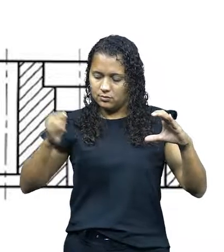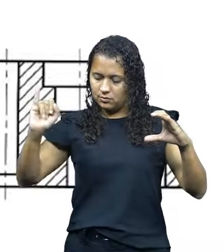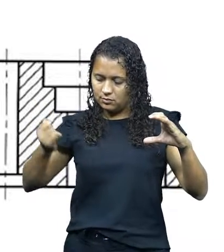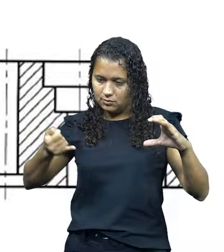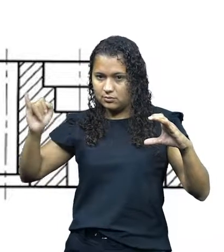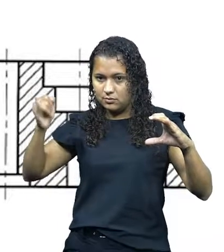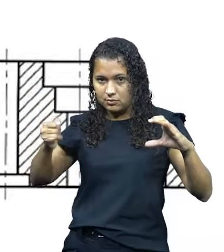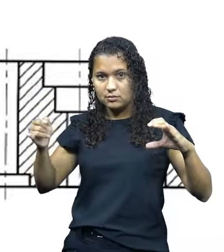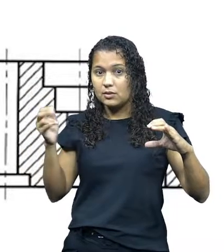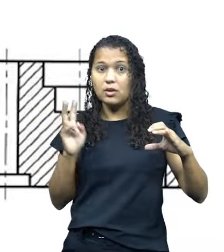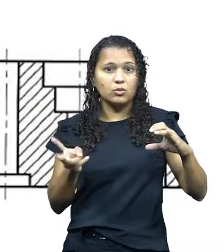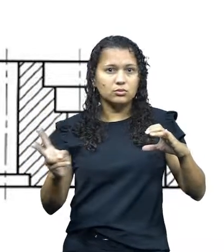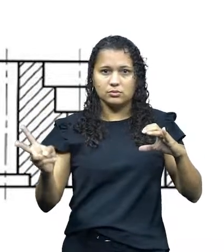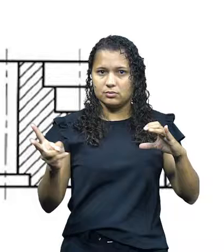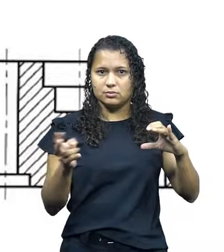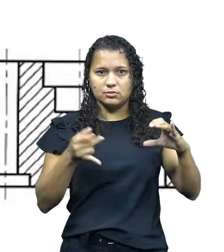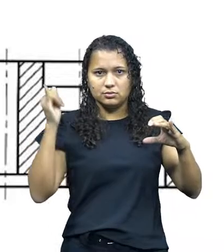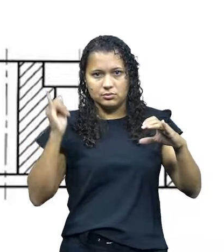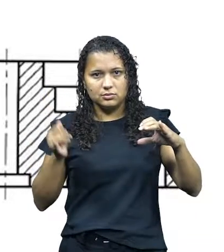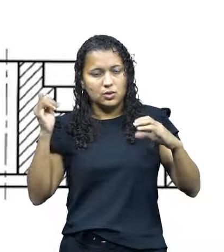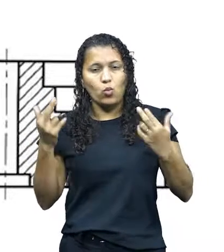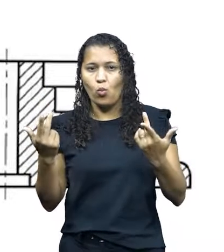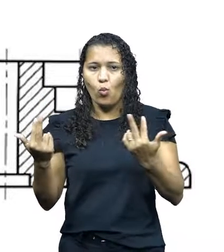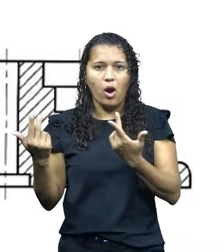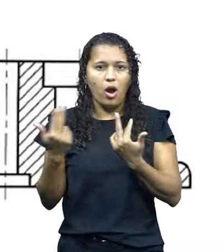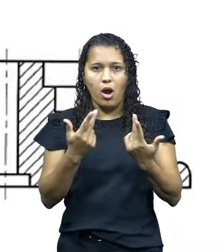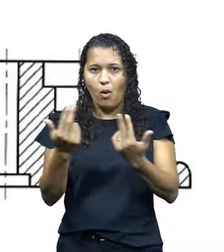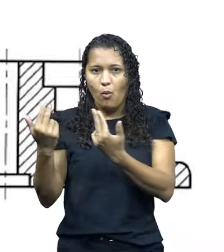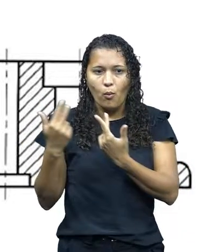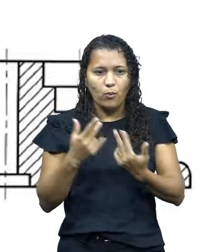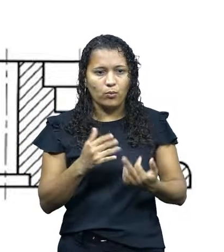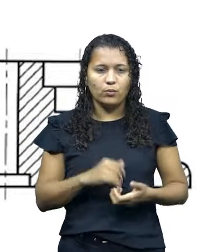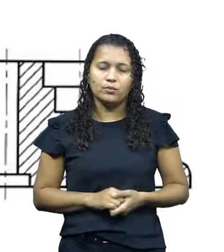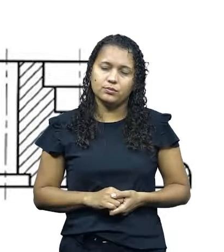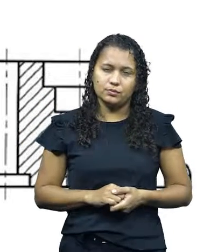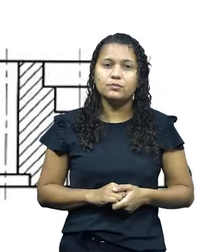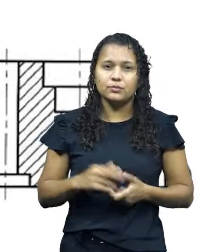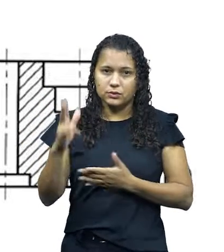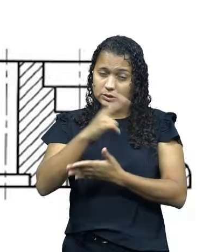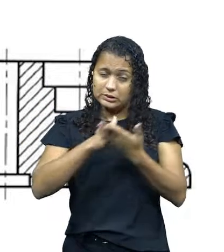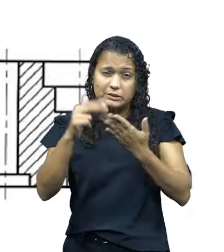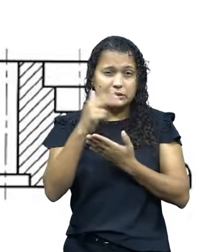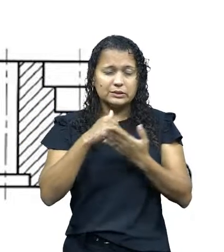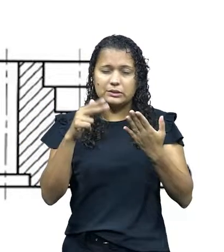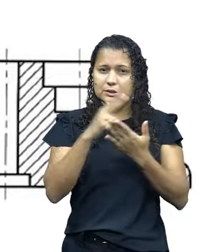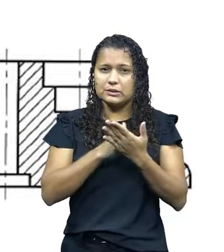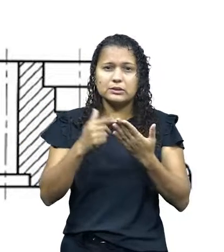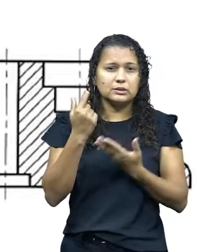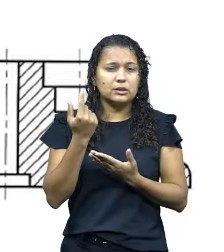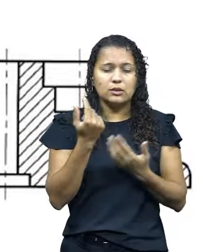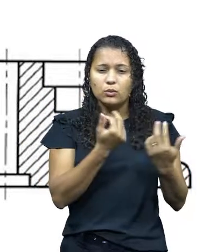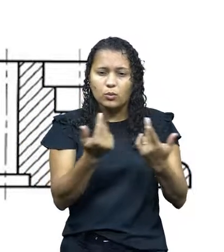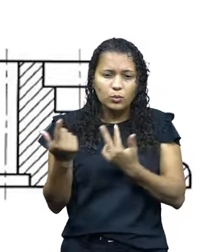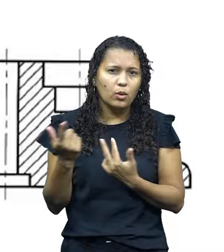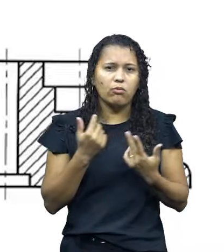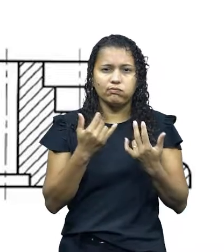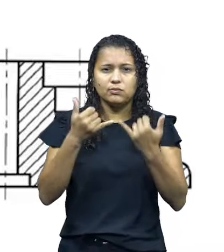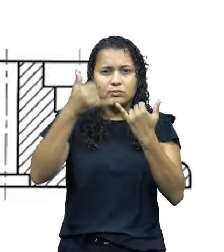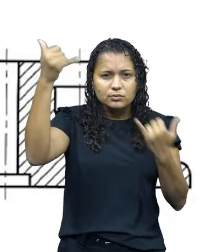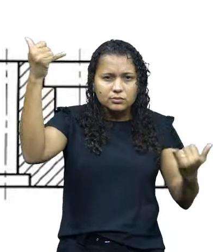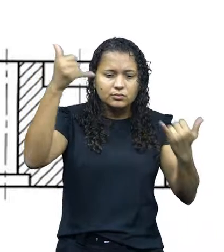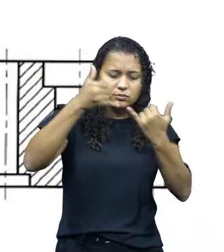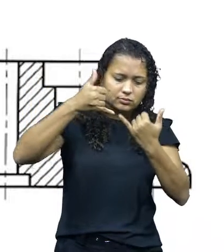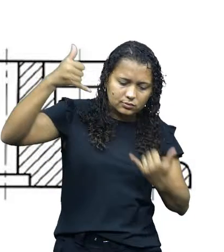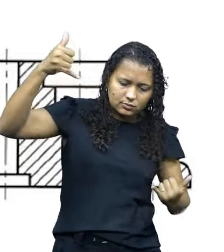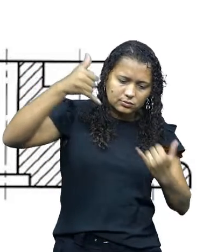peça, ela segue a mesma projeção, né, de desenho, de achura. A linha,